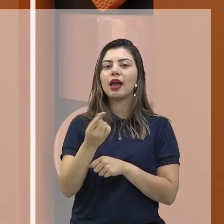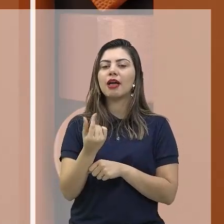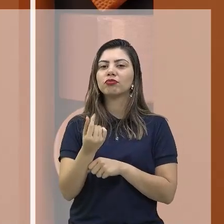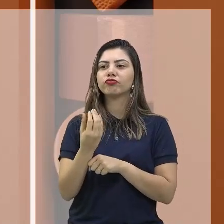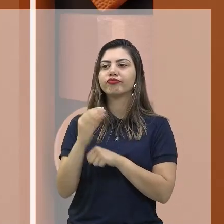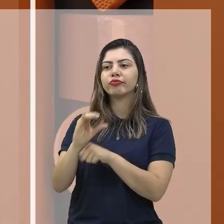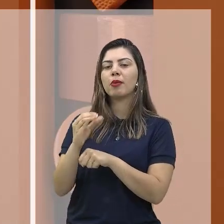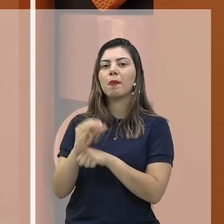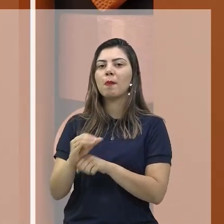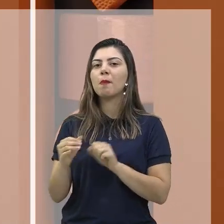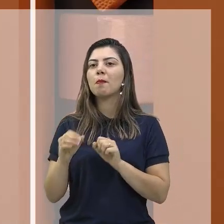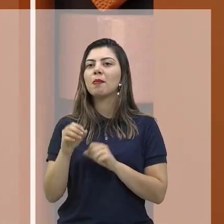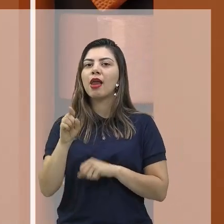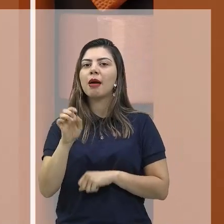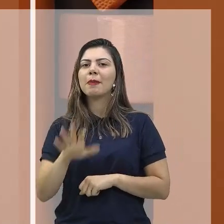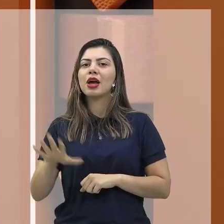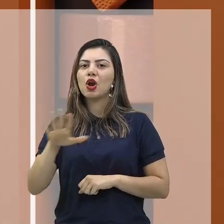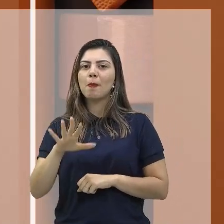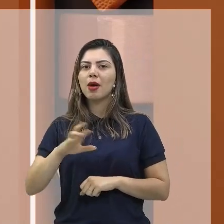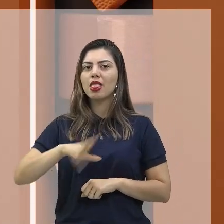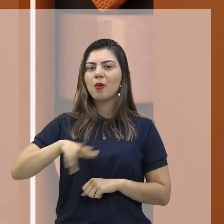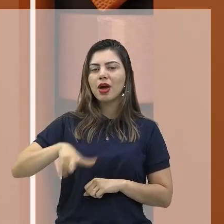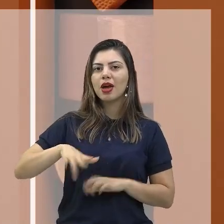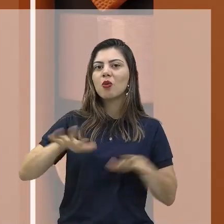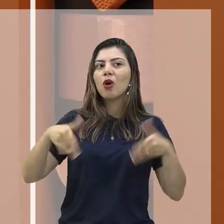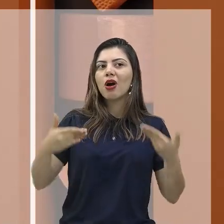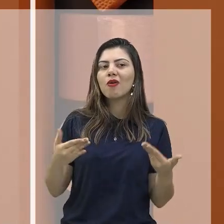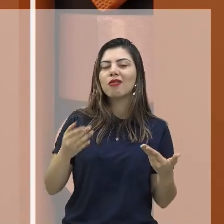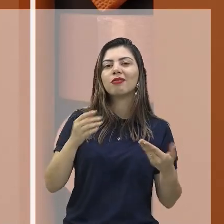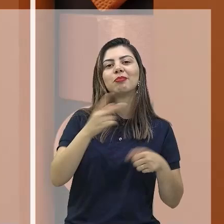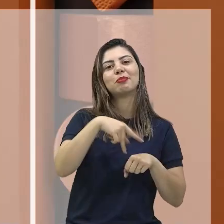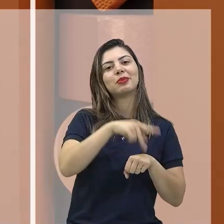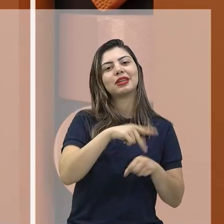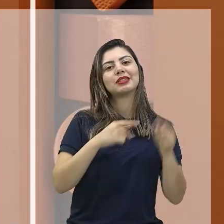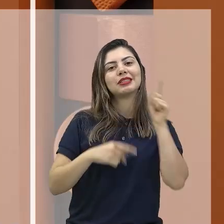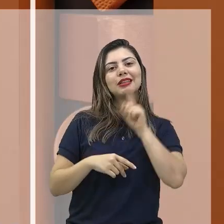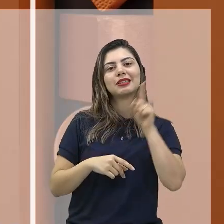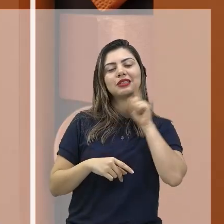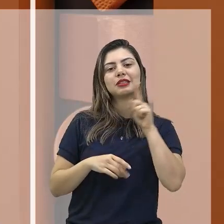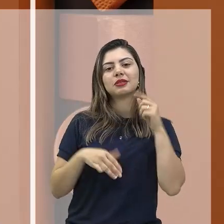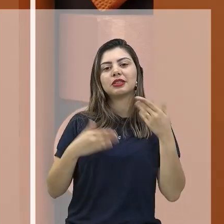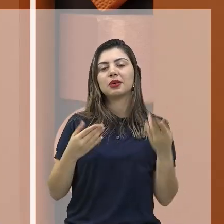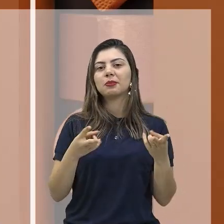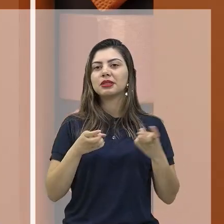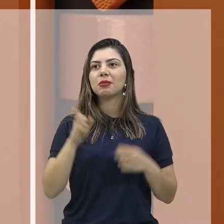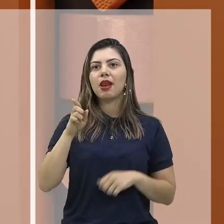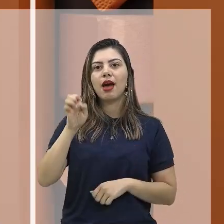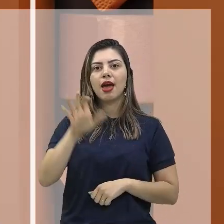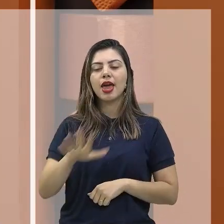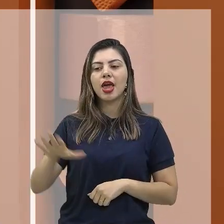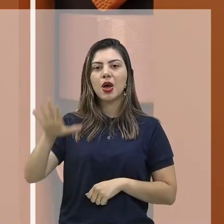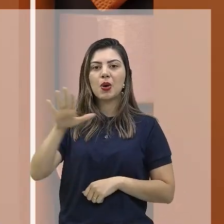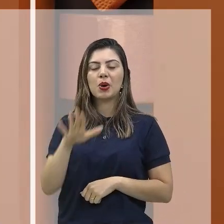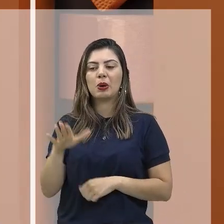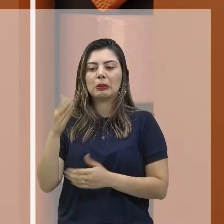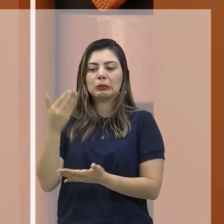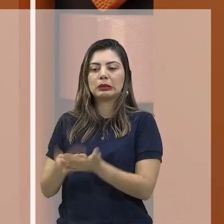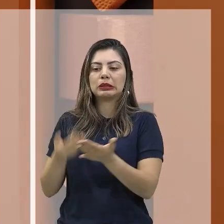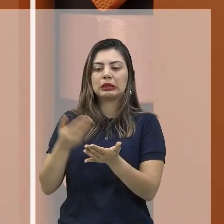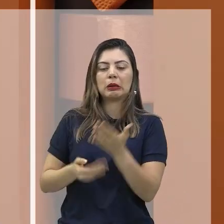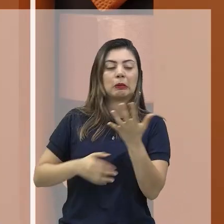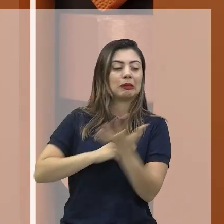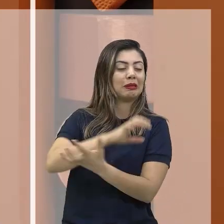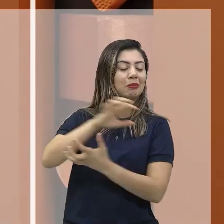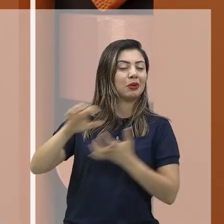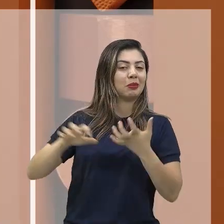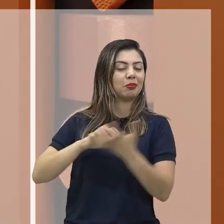ali na Europa. É exatamente os Estados Unidos. Então, perceba que esta Europa ela ficou arrasada e exatamente por isso também que